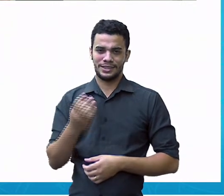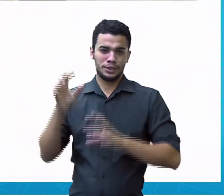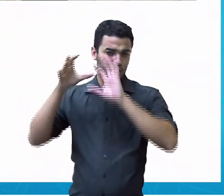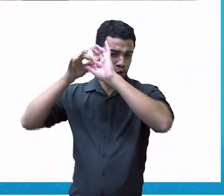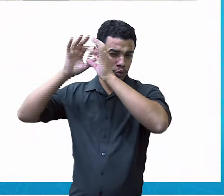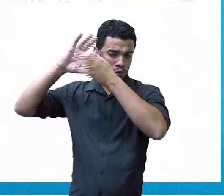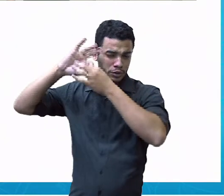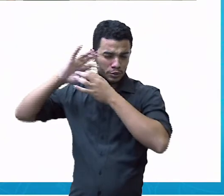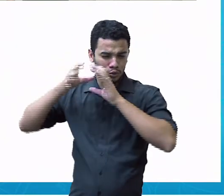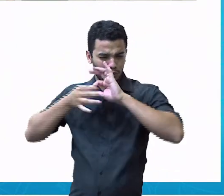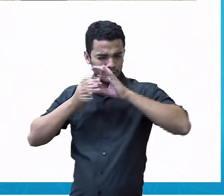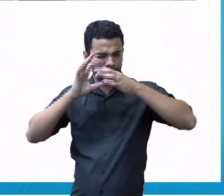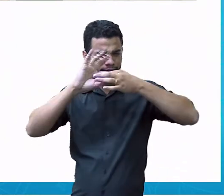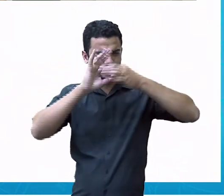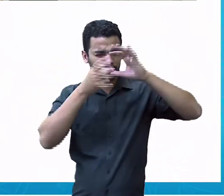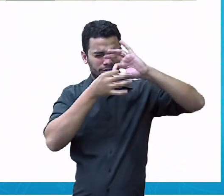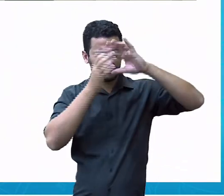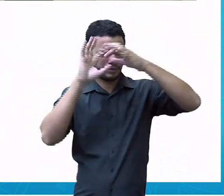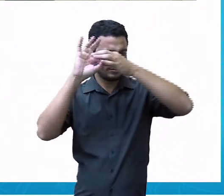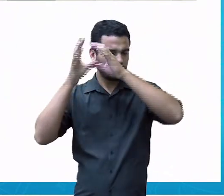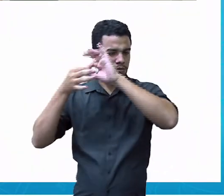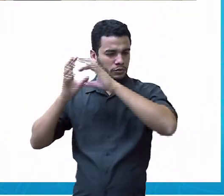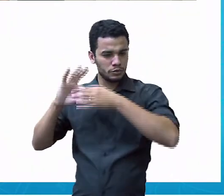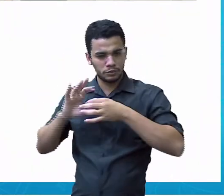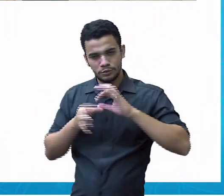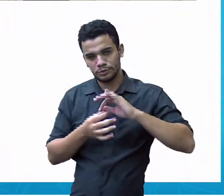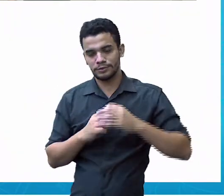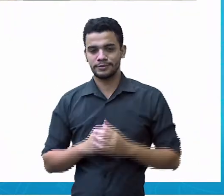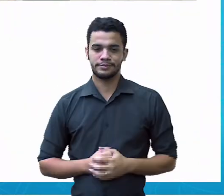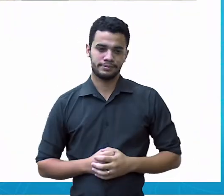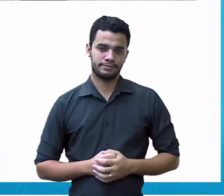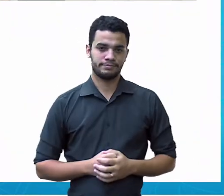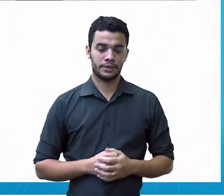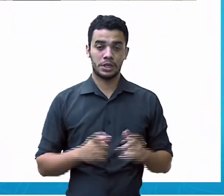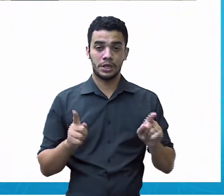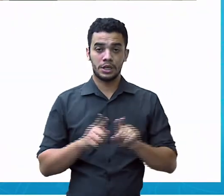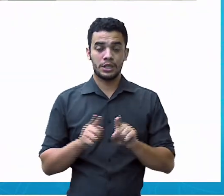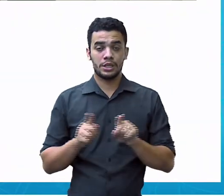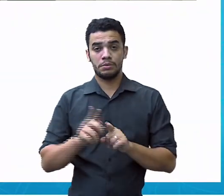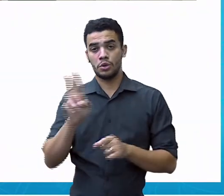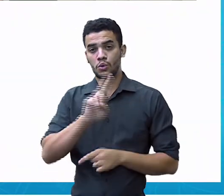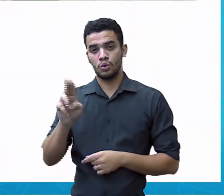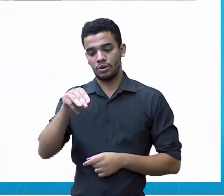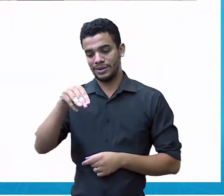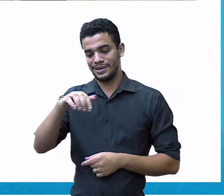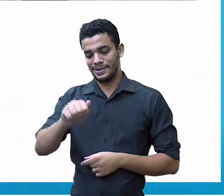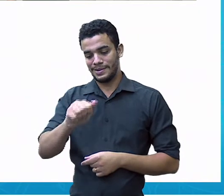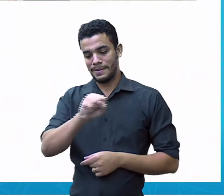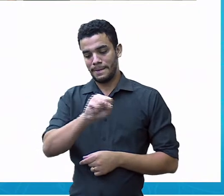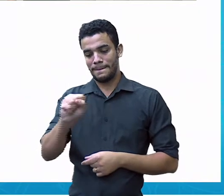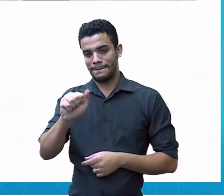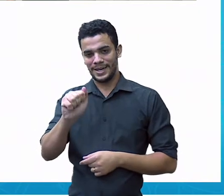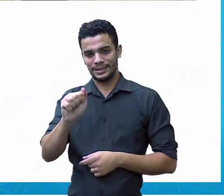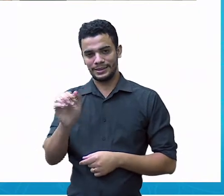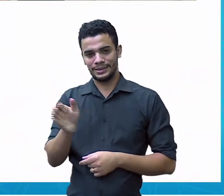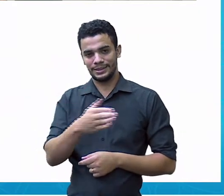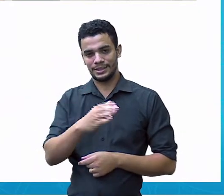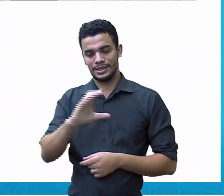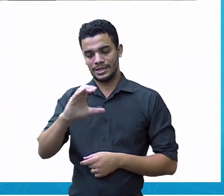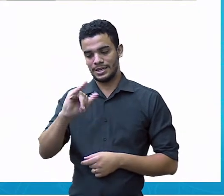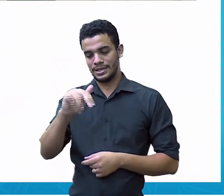Massa cinzenta é o nome das células neurais que estão envolvidas em coisas como